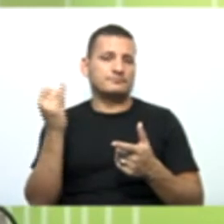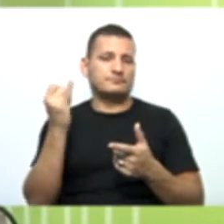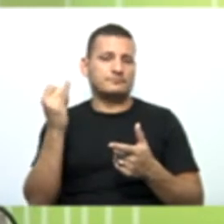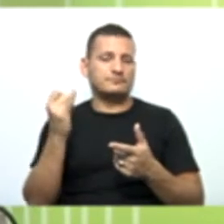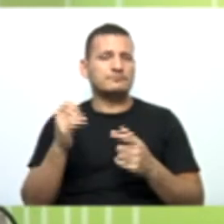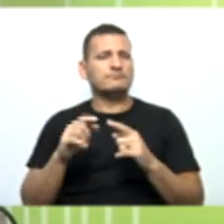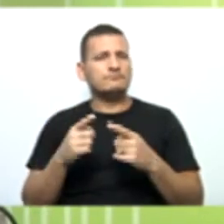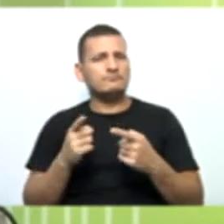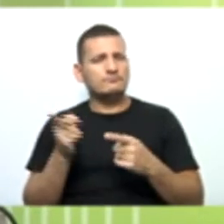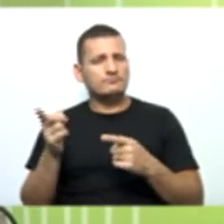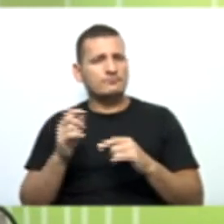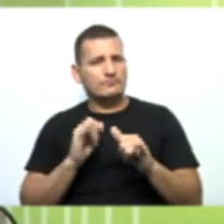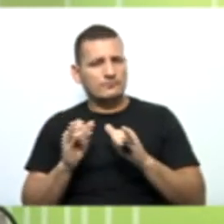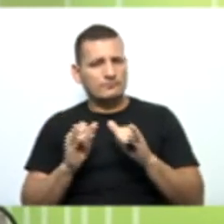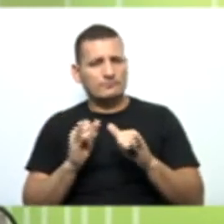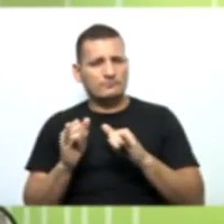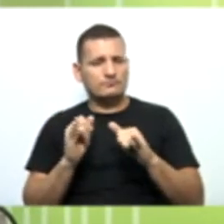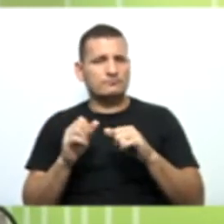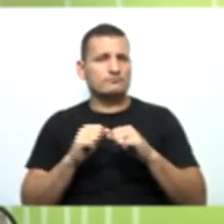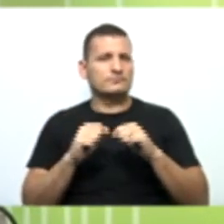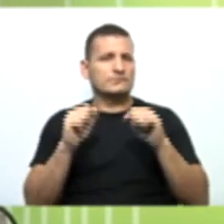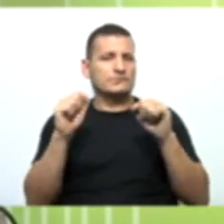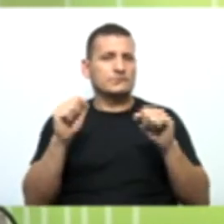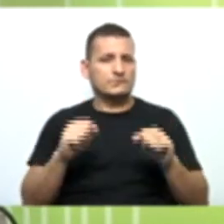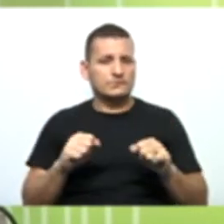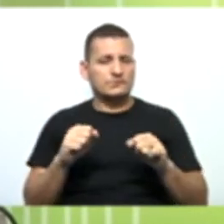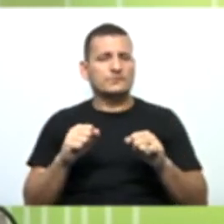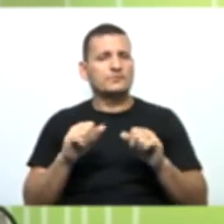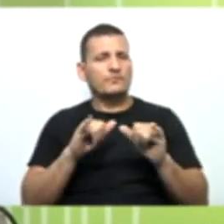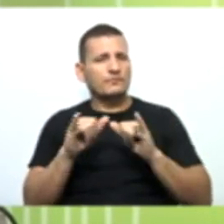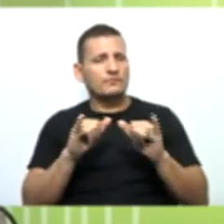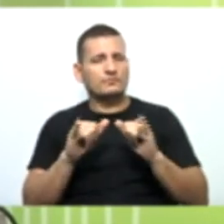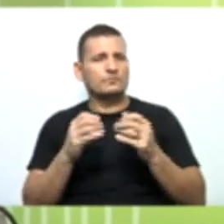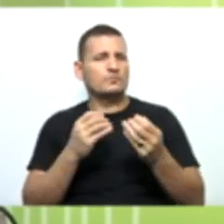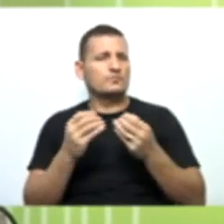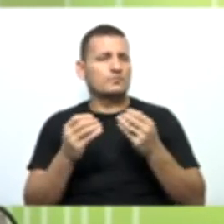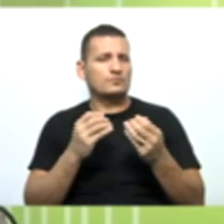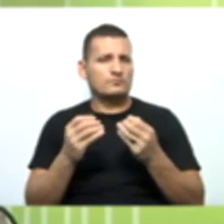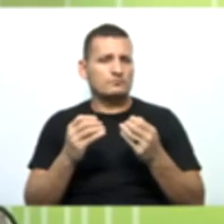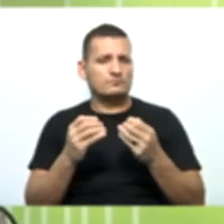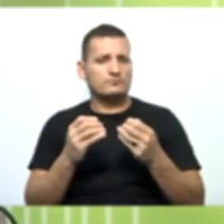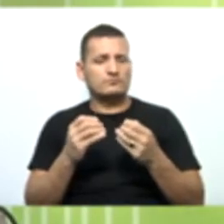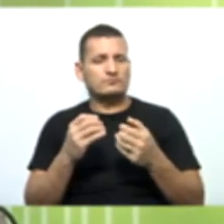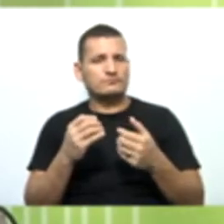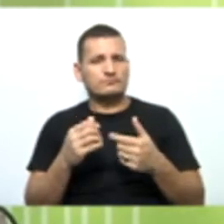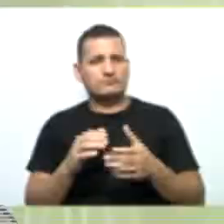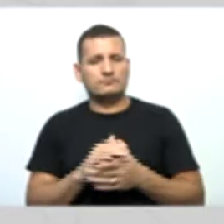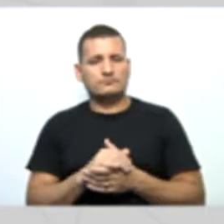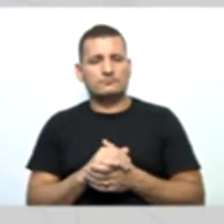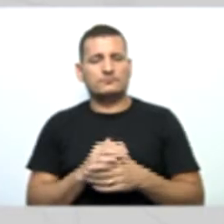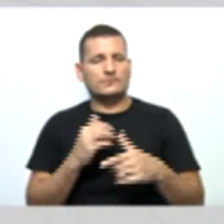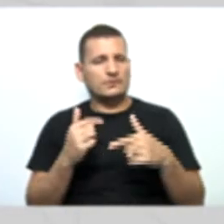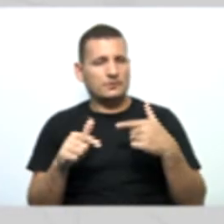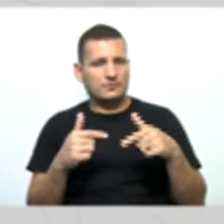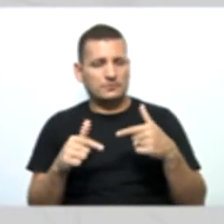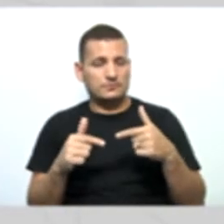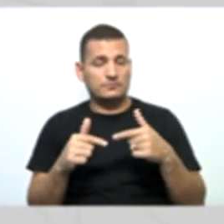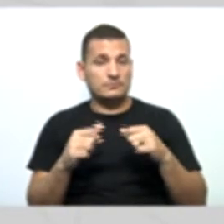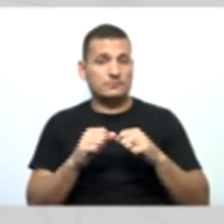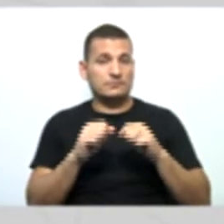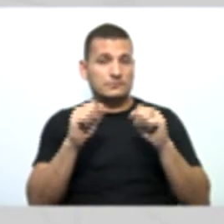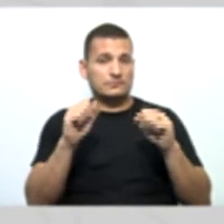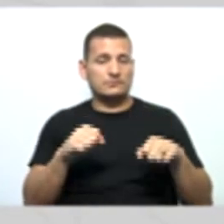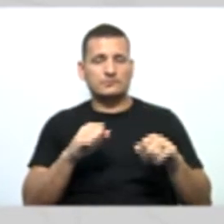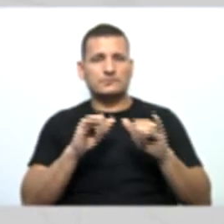mas para ter essa informação, o sistema de informação atua de que forma? Então, veja aqui, ó. Então, o sistema de